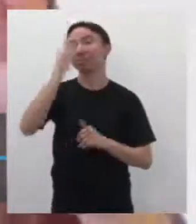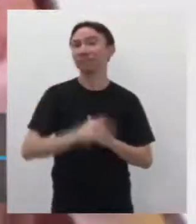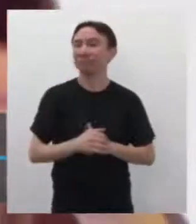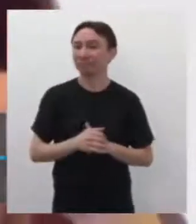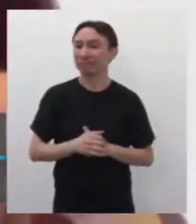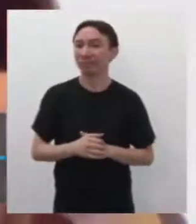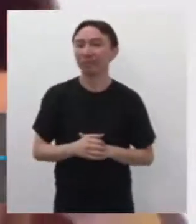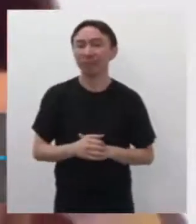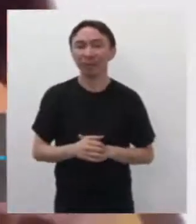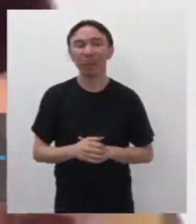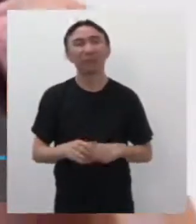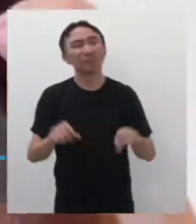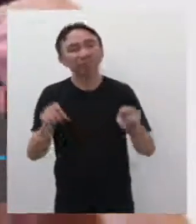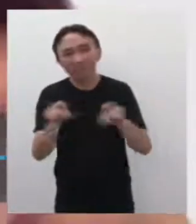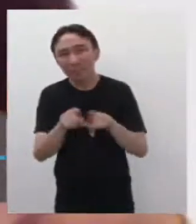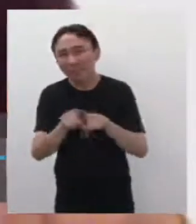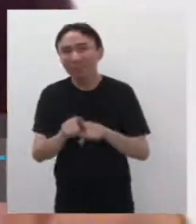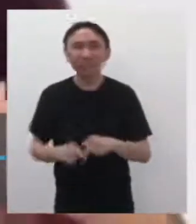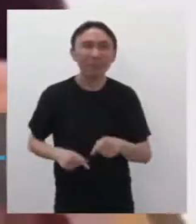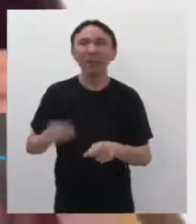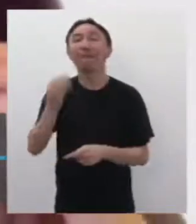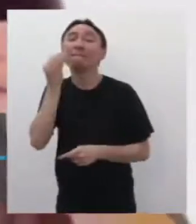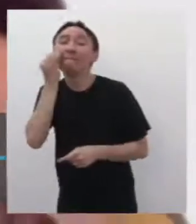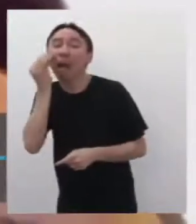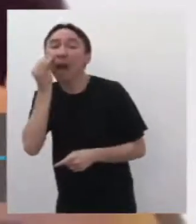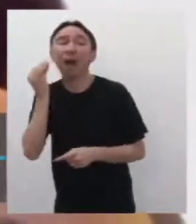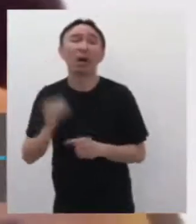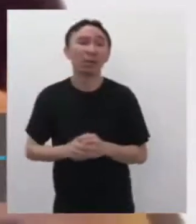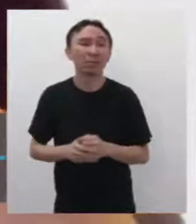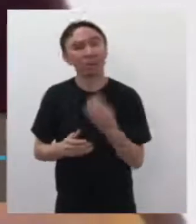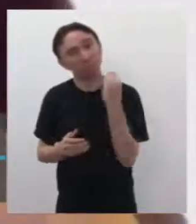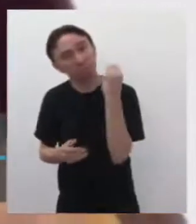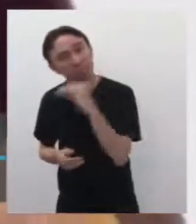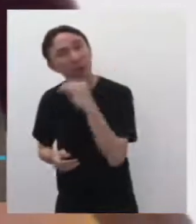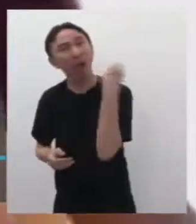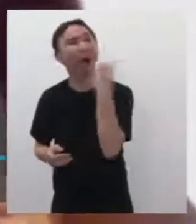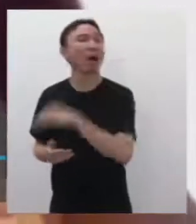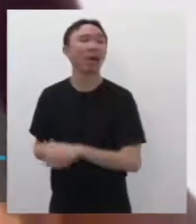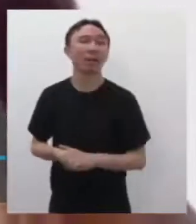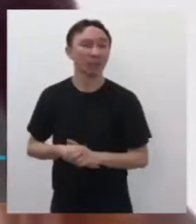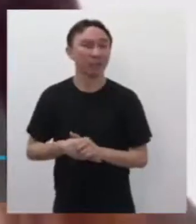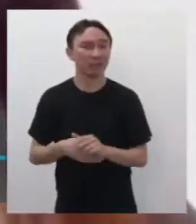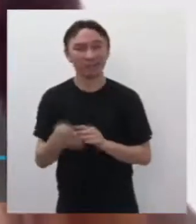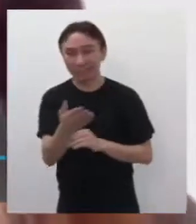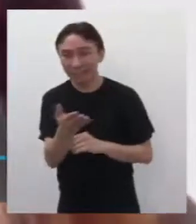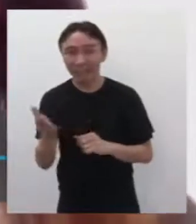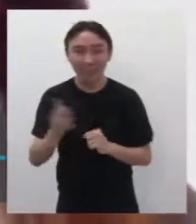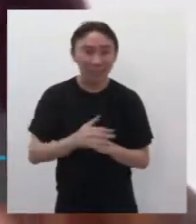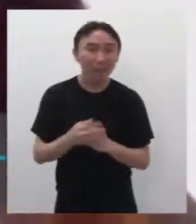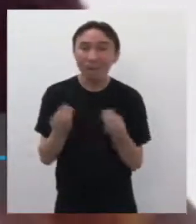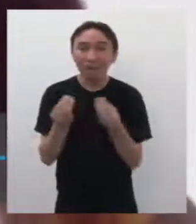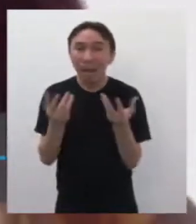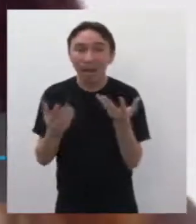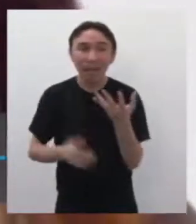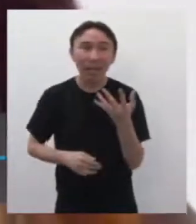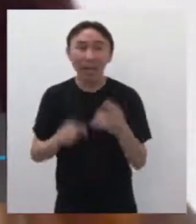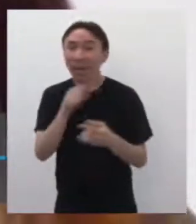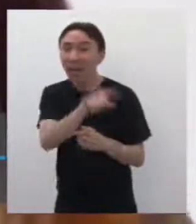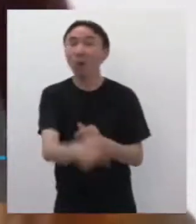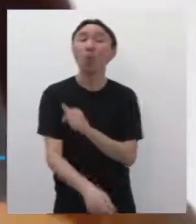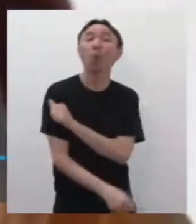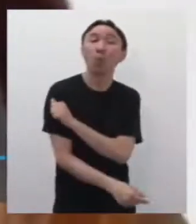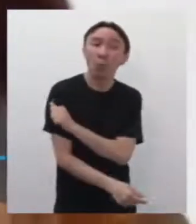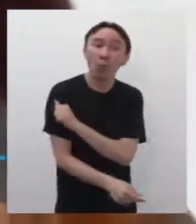Aproveita os testes, aproveita os simulados, buscando sempre o quê? Buscando engajar, trazer o aluno para usar a